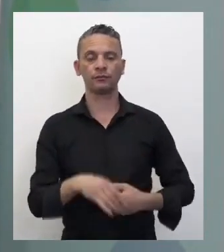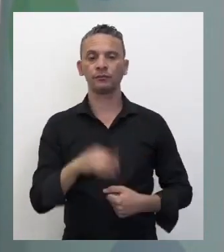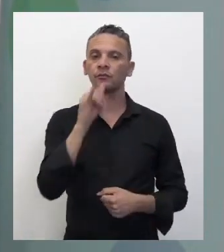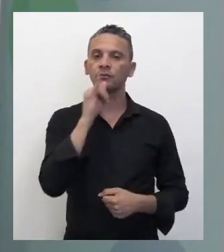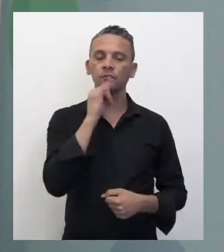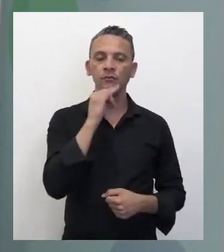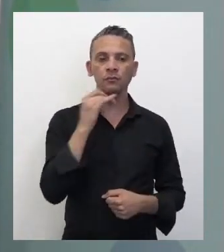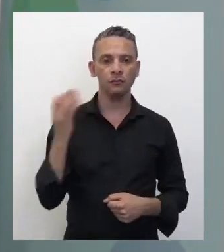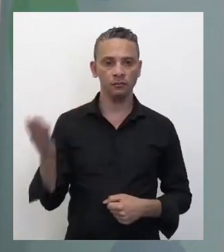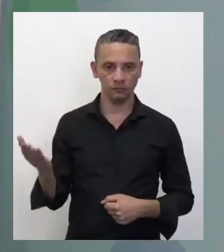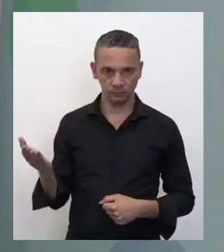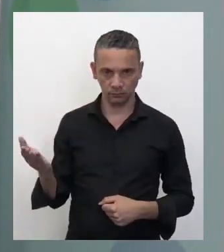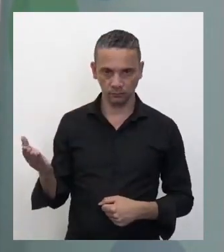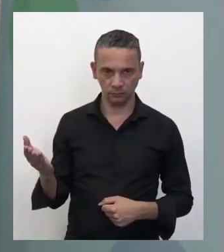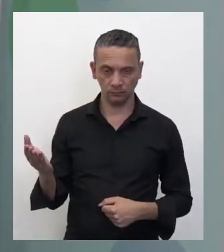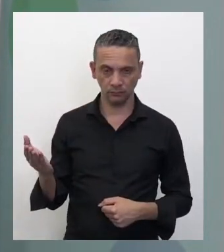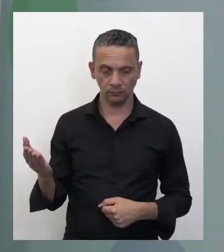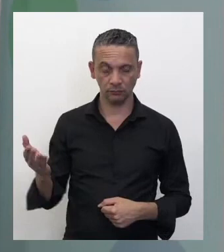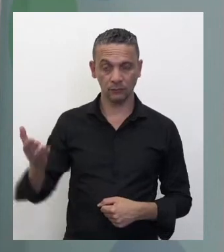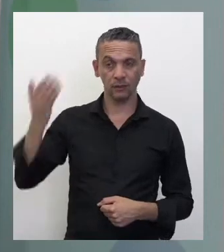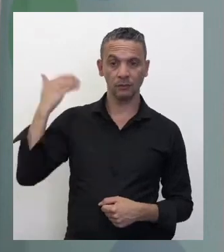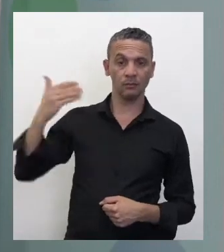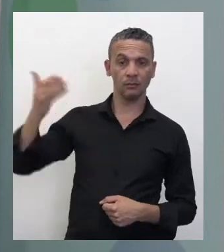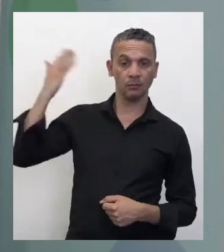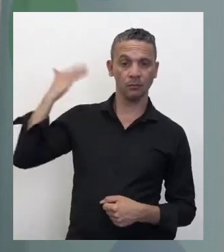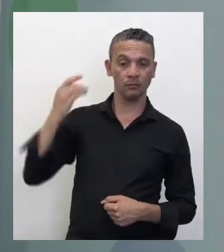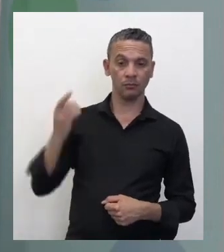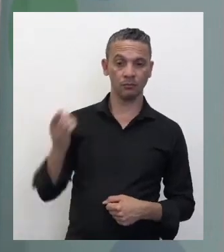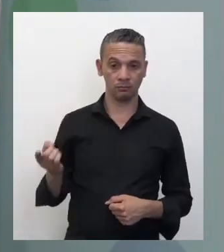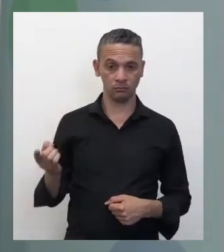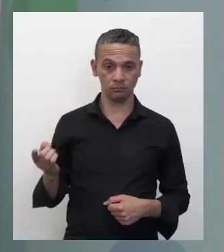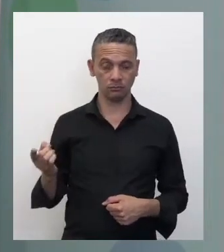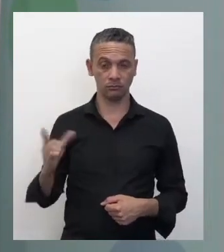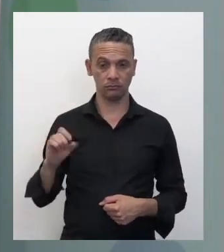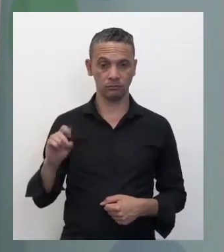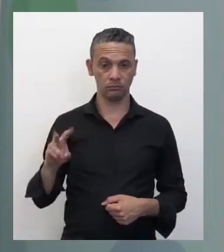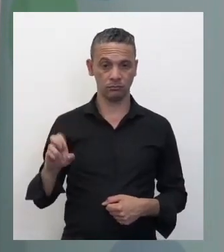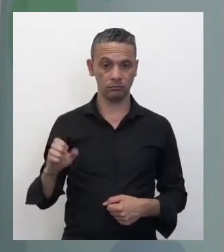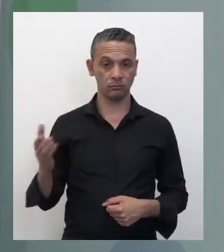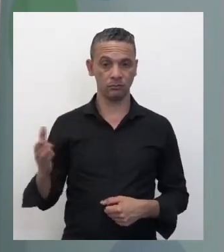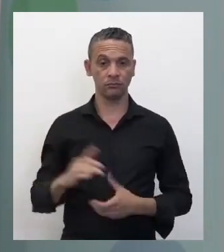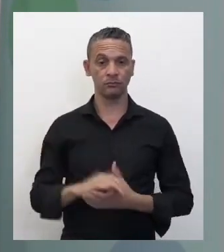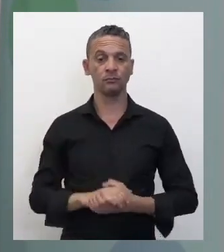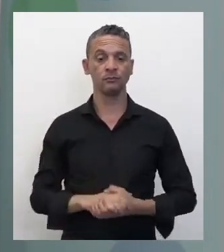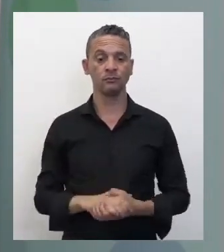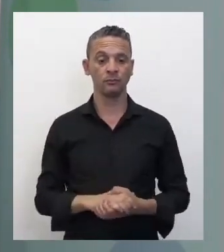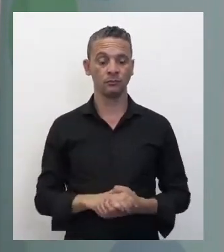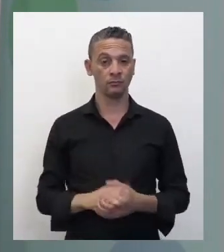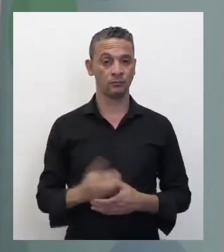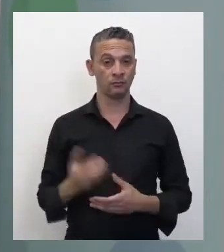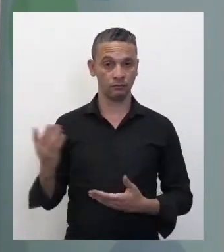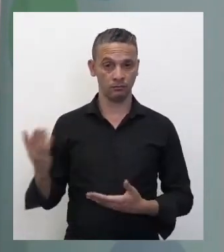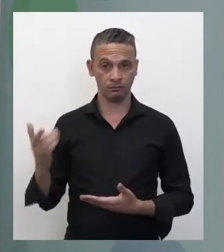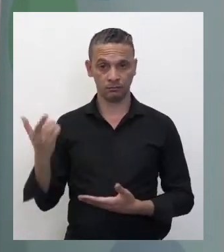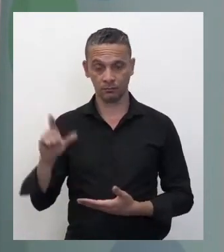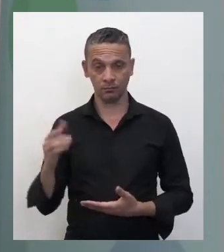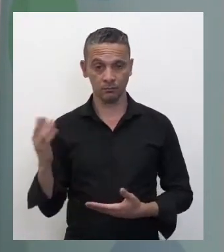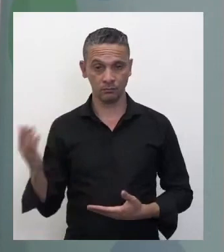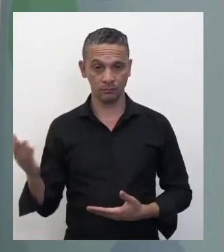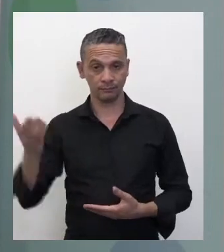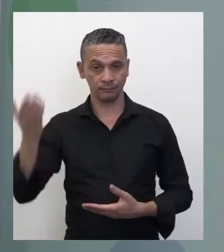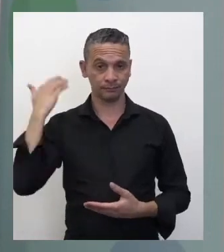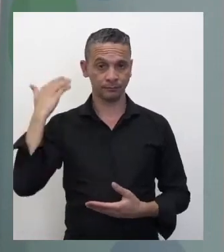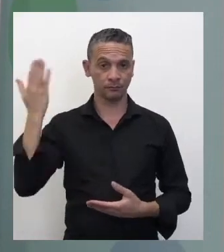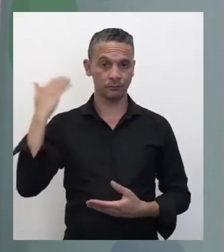verbo love no passado vai ser pronunciado loved. O verbo work no passado vai